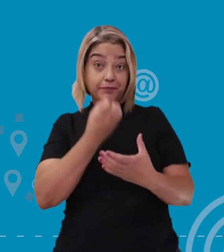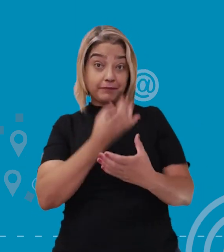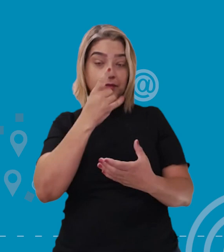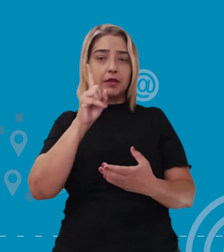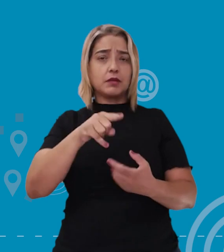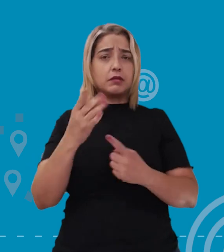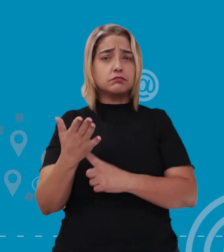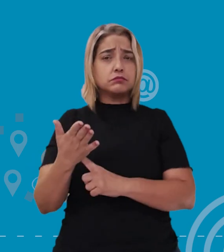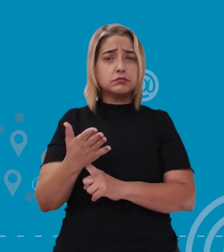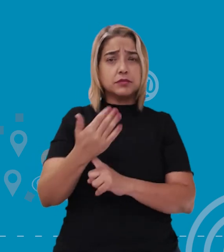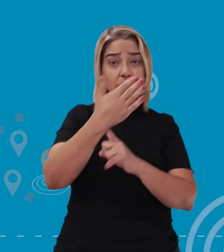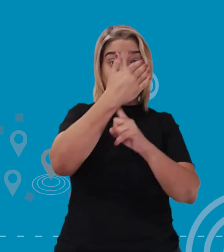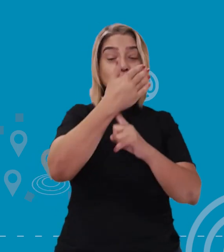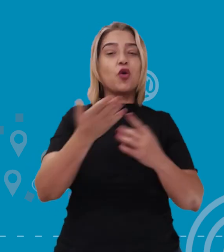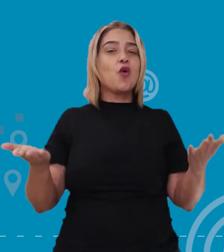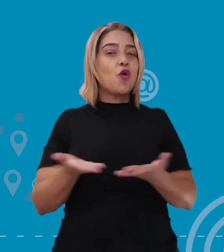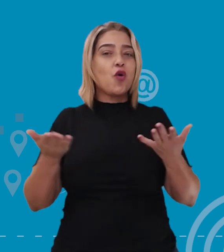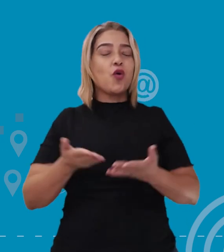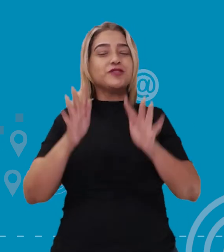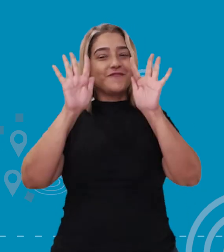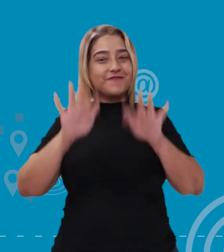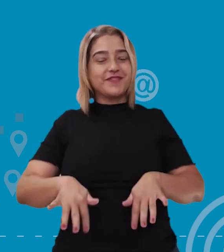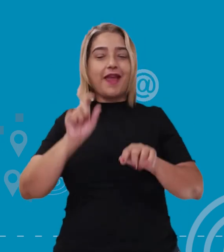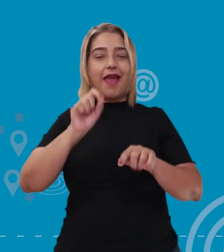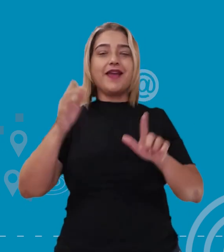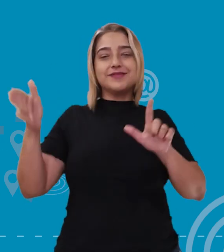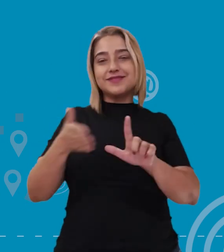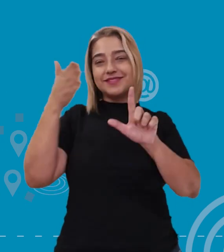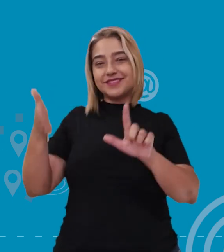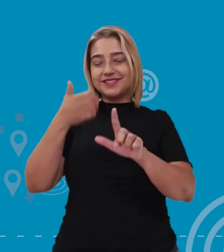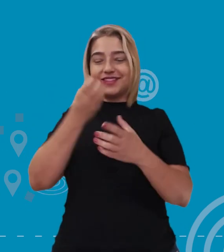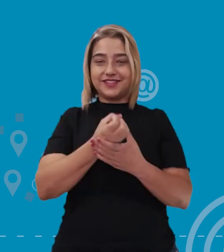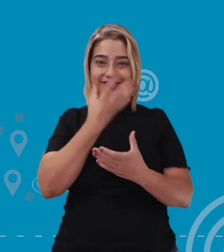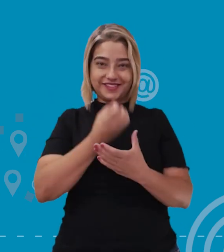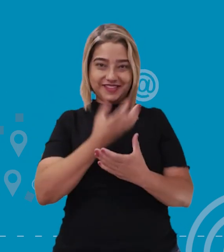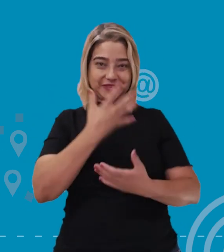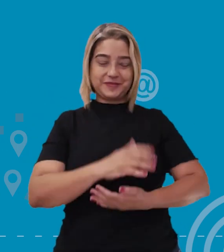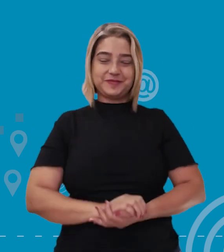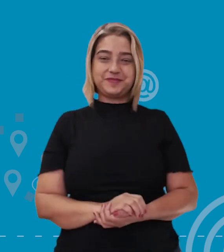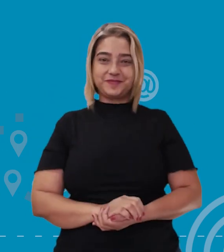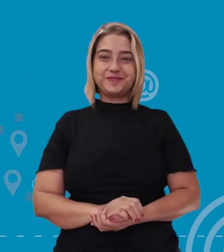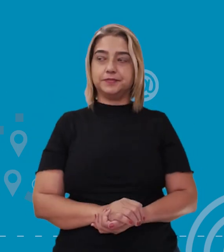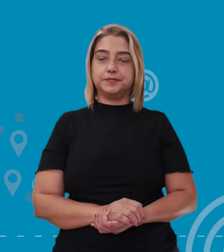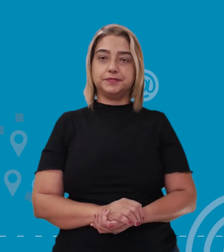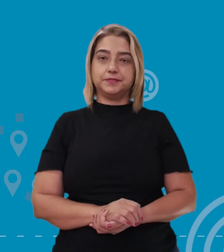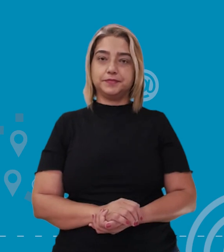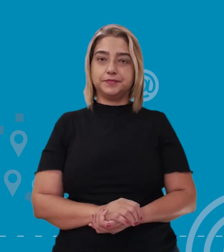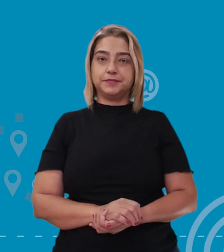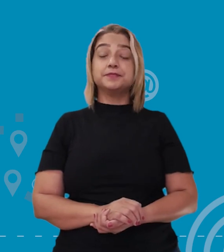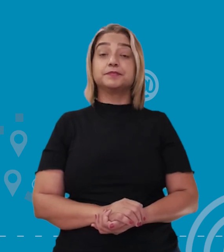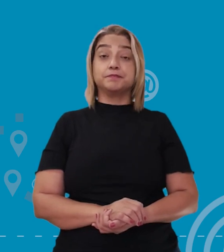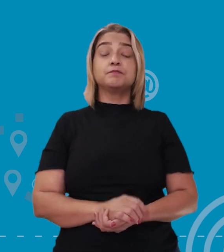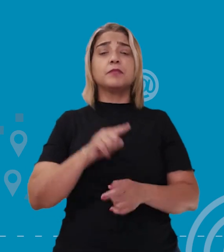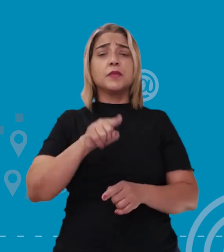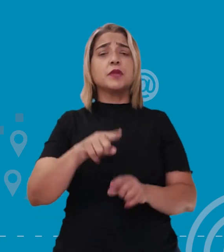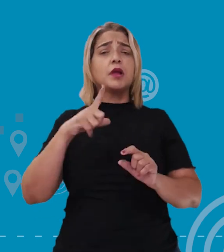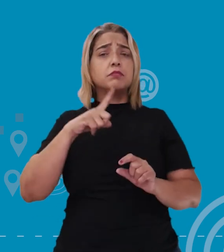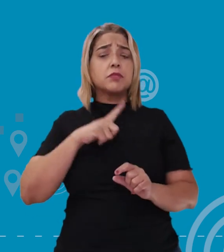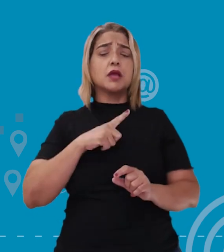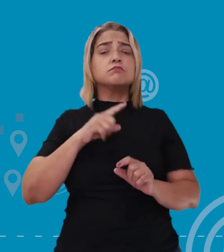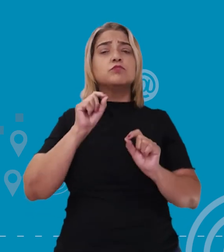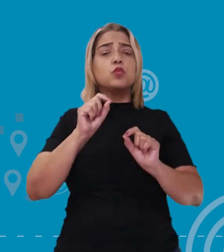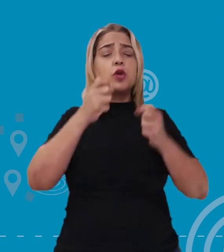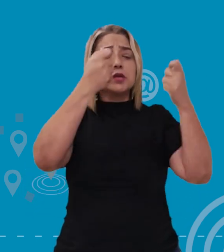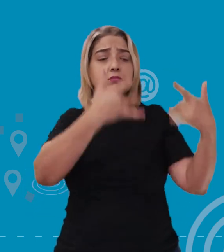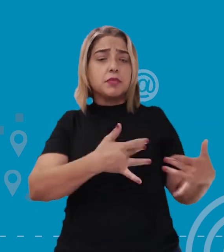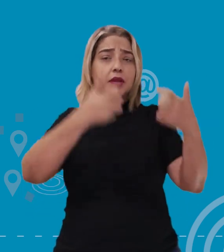Alfabetização e Tecnologia, encerraremos hoje a série Alfabetização. Nesta série,